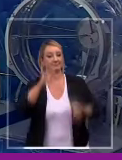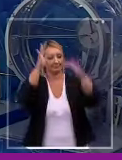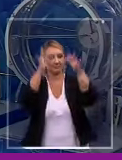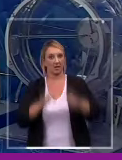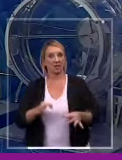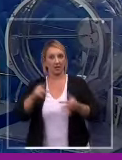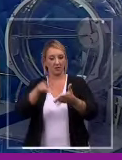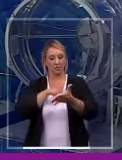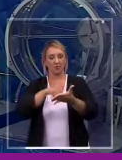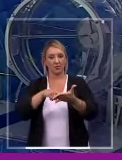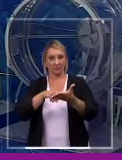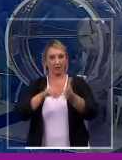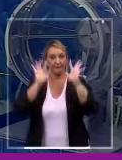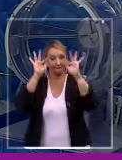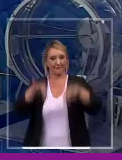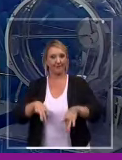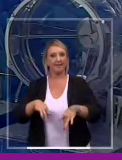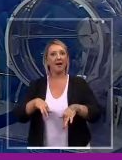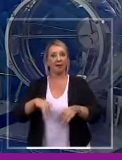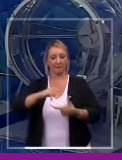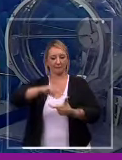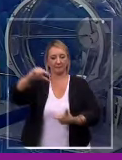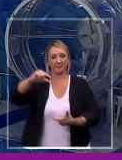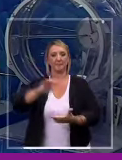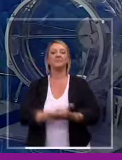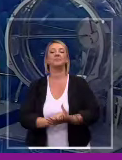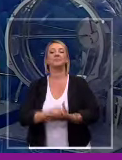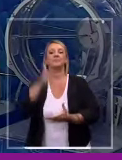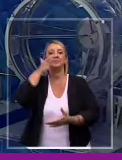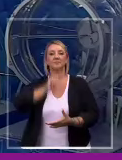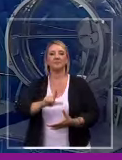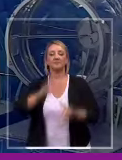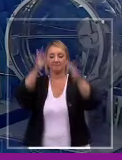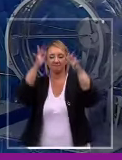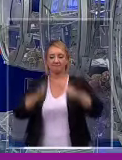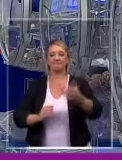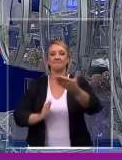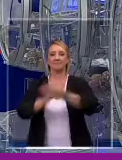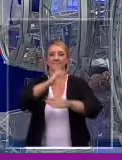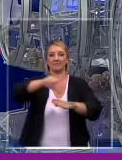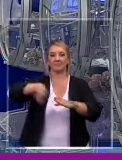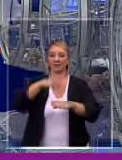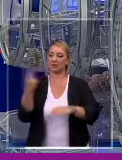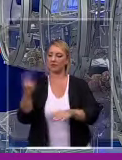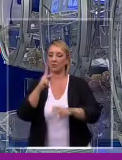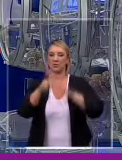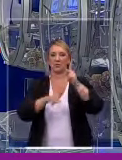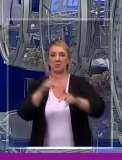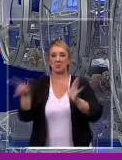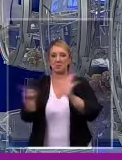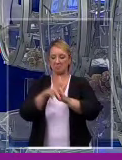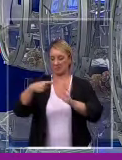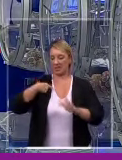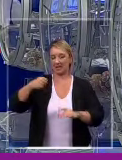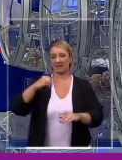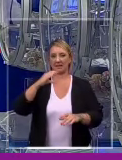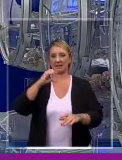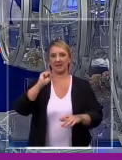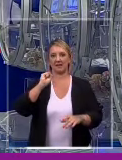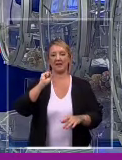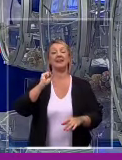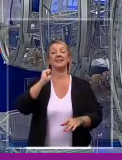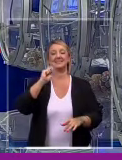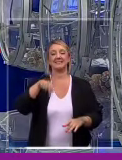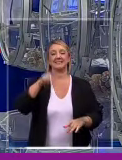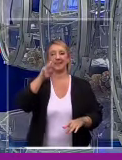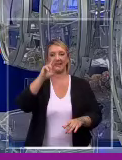conferir o seu jogo até o final. Para conferir e validar esse sorteio estão aqui as nossas auditoras populares, a senhora Sandra e a